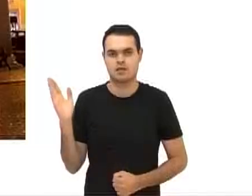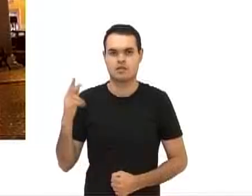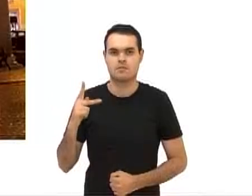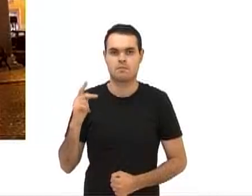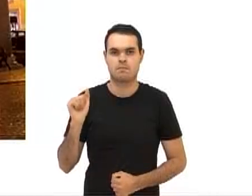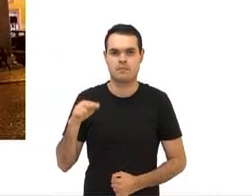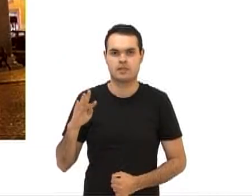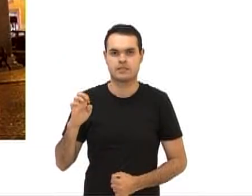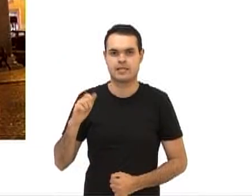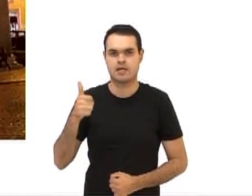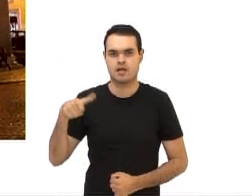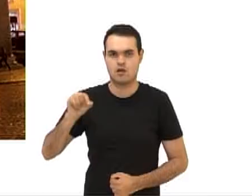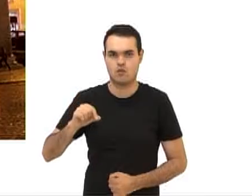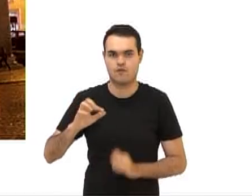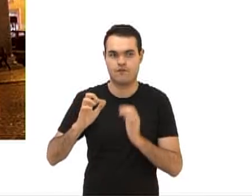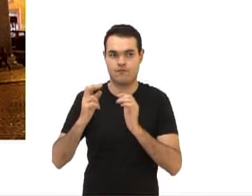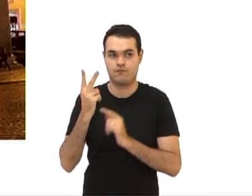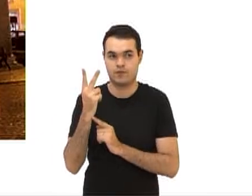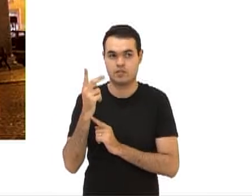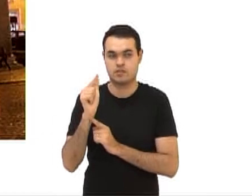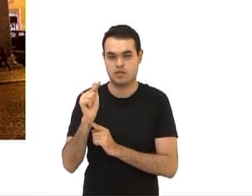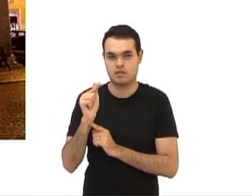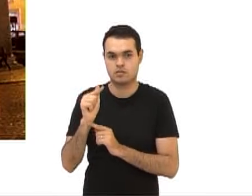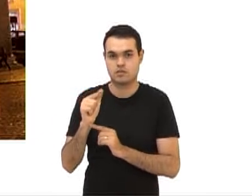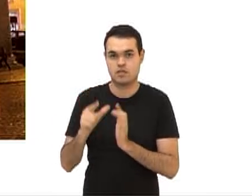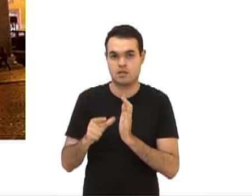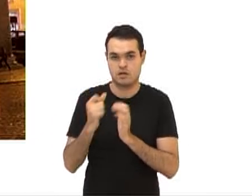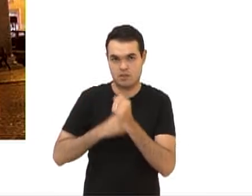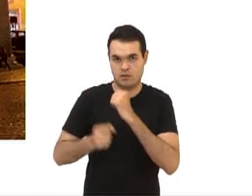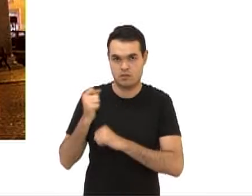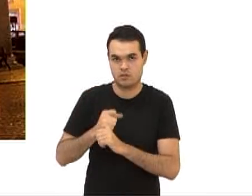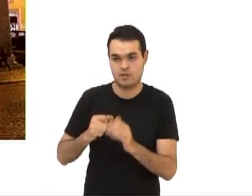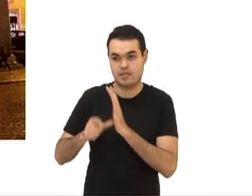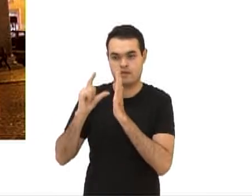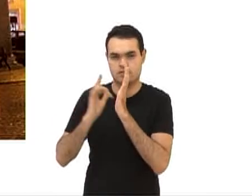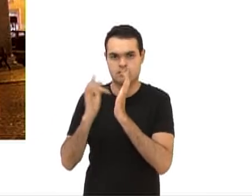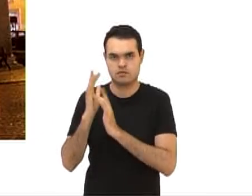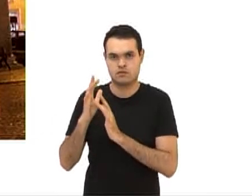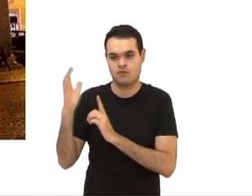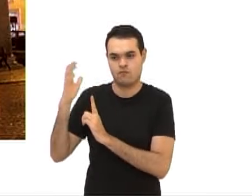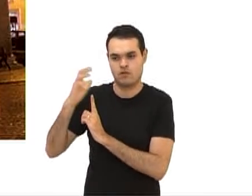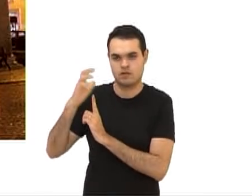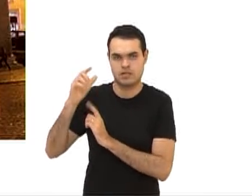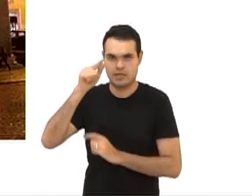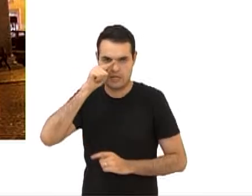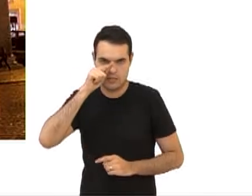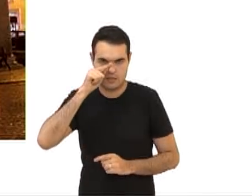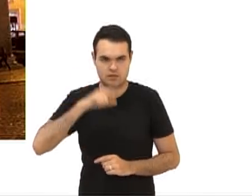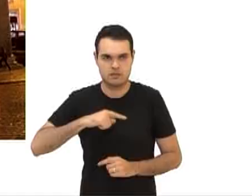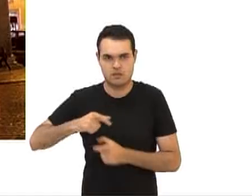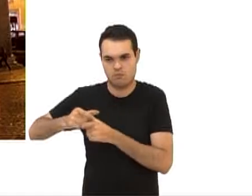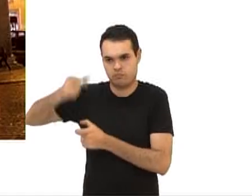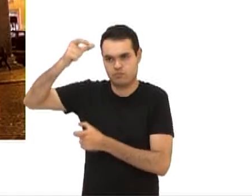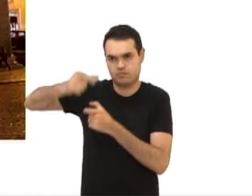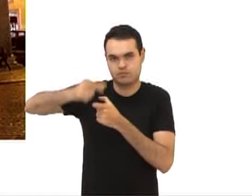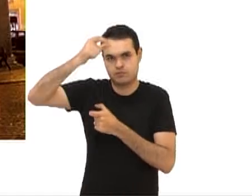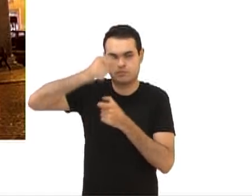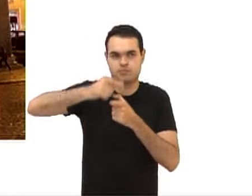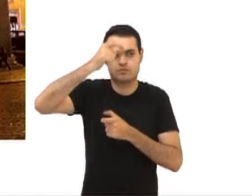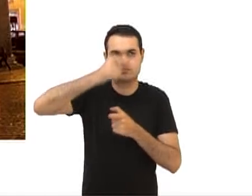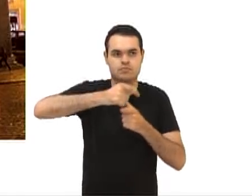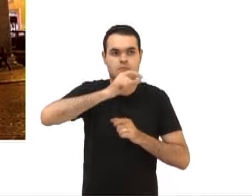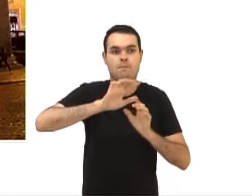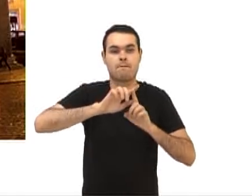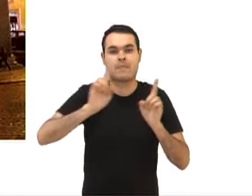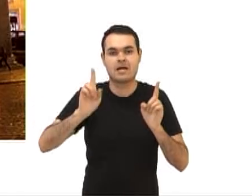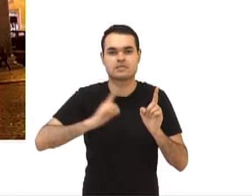tem, 27 antes de Cristo ainda, a gente já tem ainda um pouco mistura da influência grega, né, que são as colunas, né, mas ao